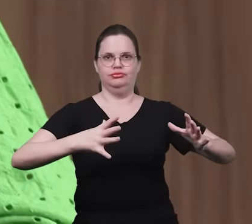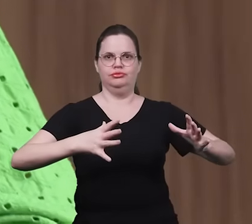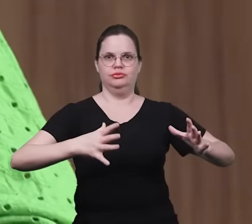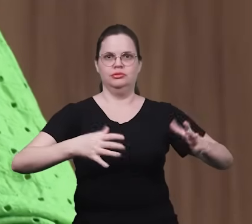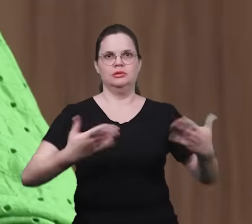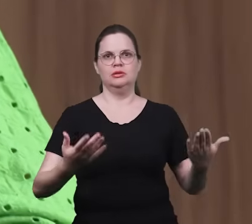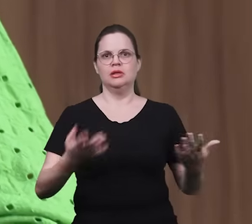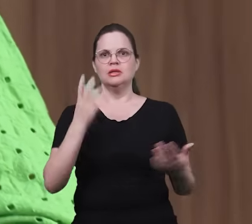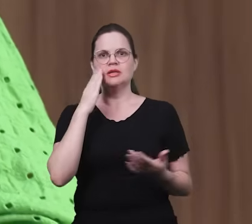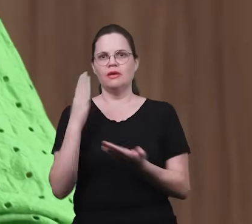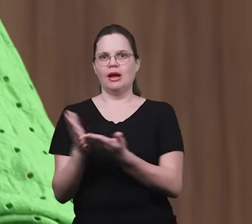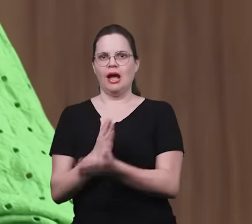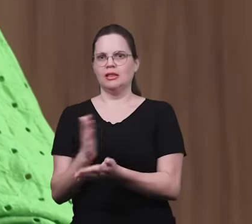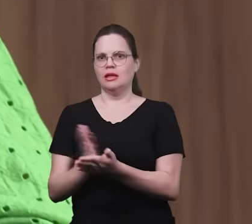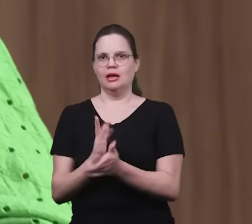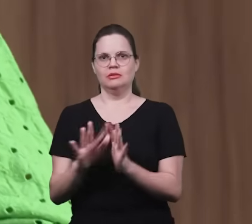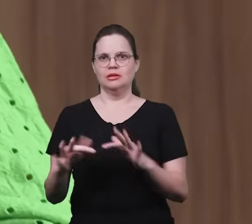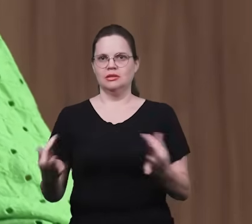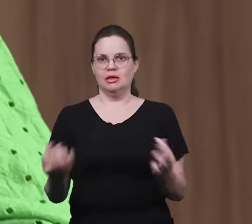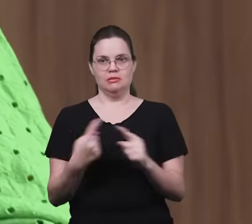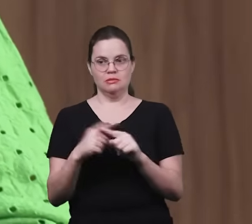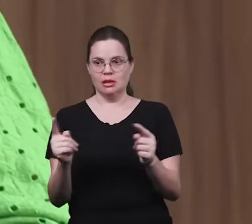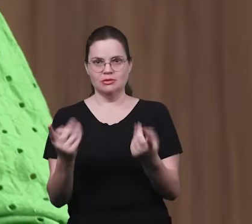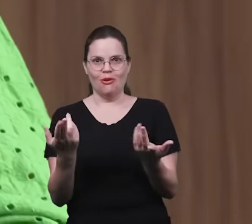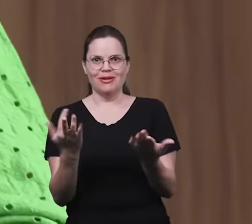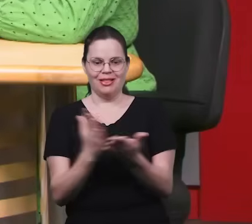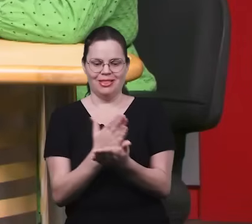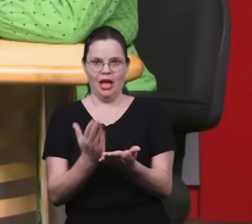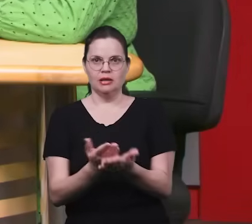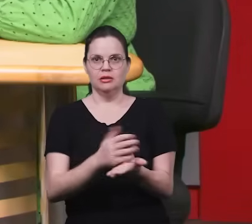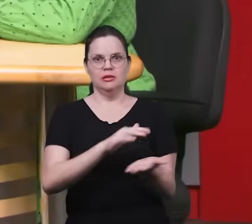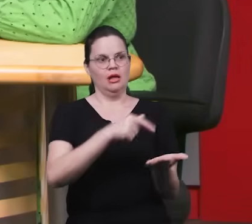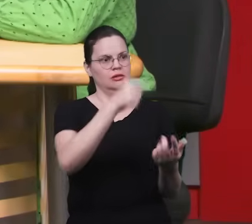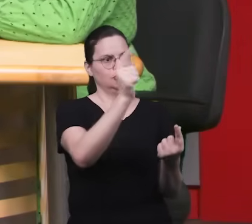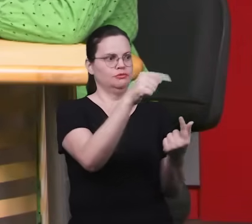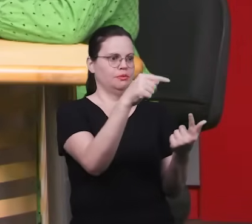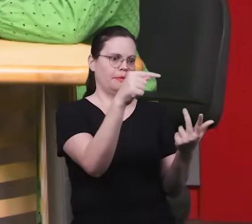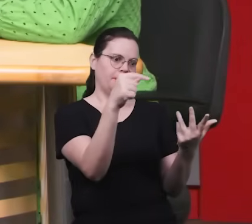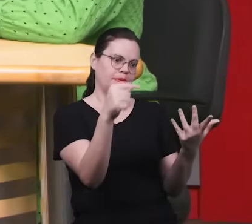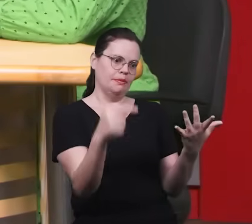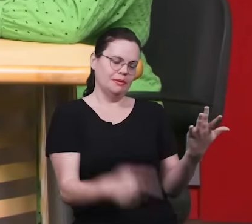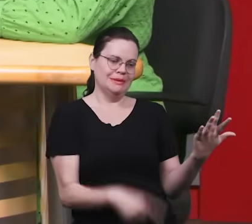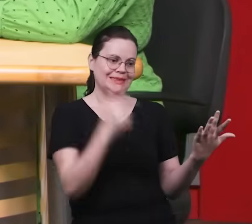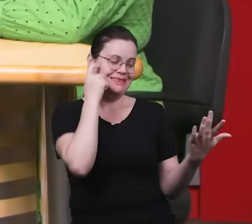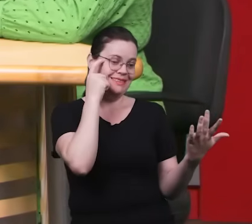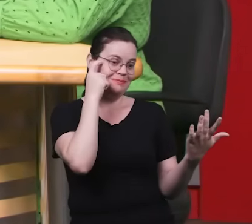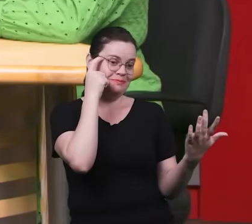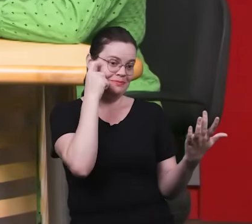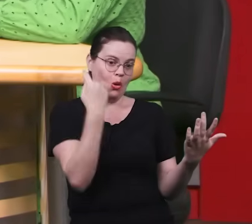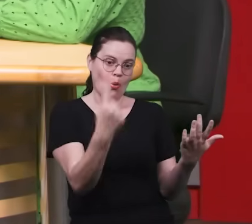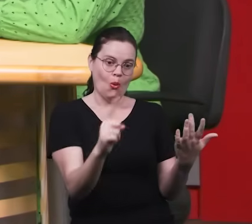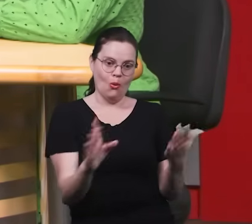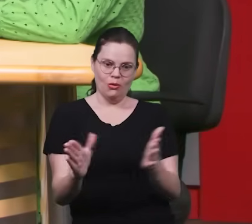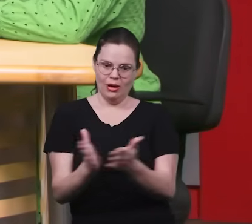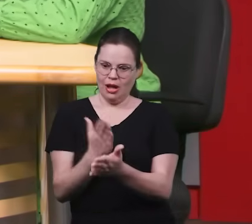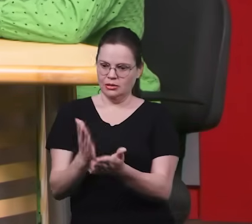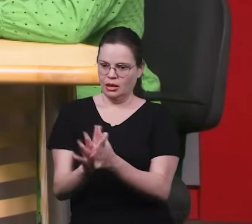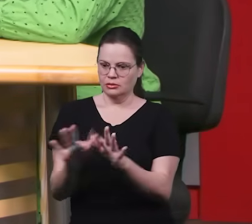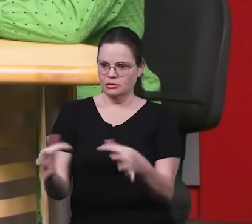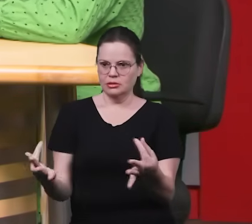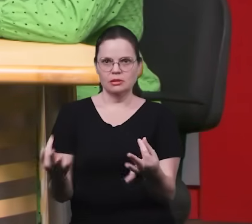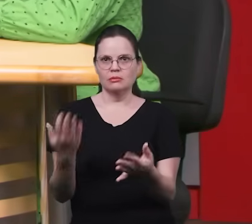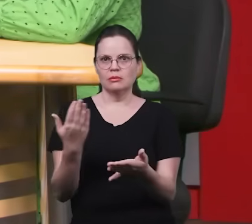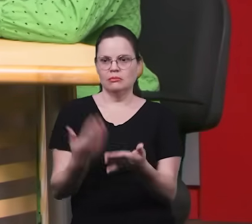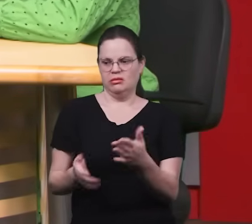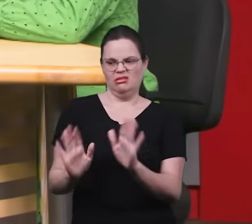simples, né? Um caderno. Gente, mas agora tem uma infinidade de possibilidades. E aí fica parecendo que um caderno simples perdeu